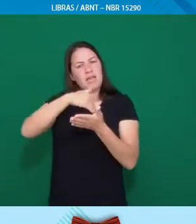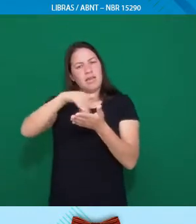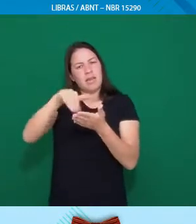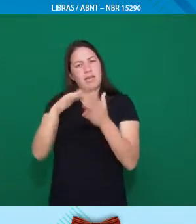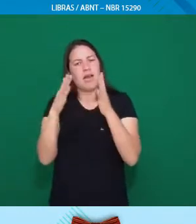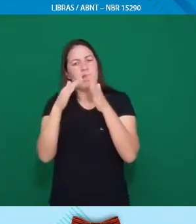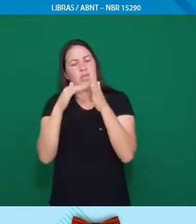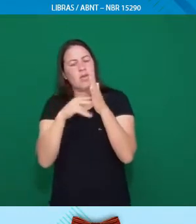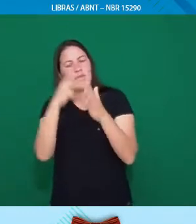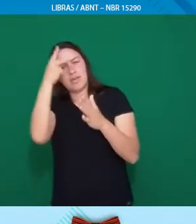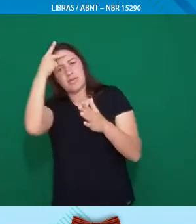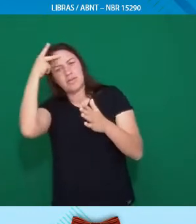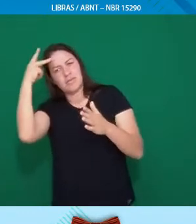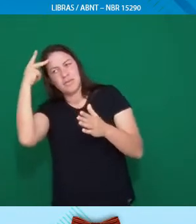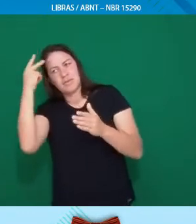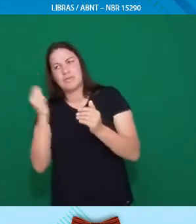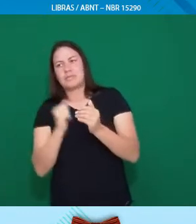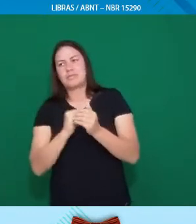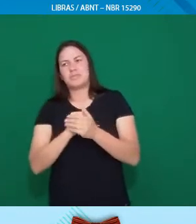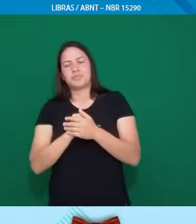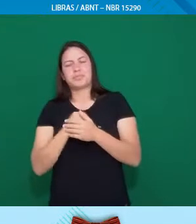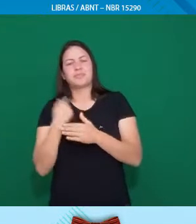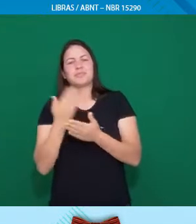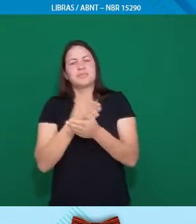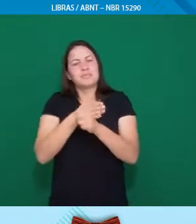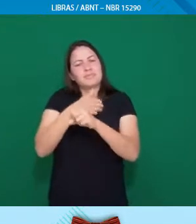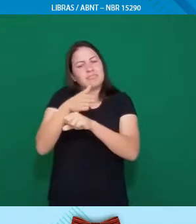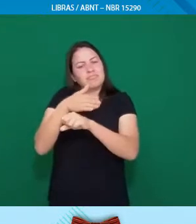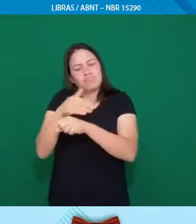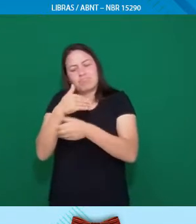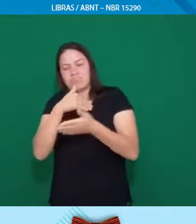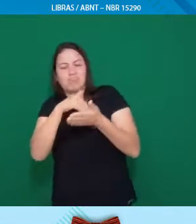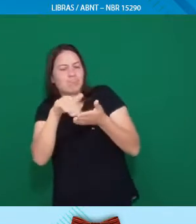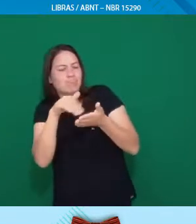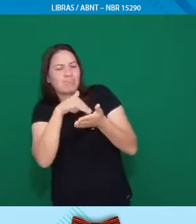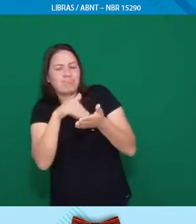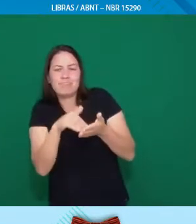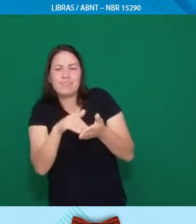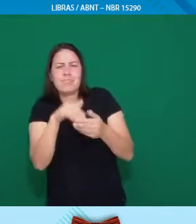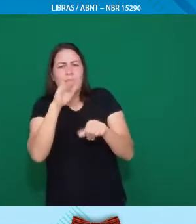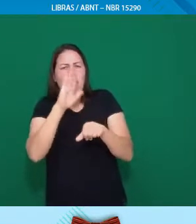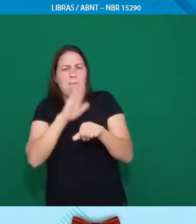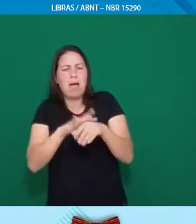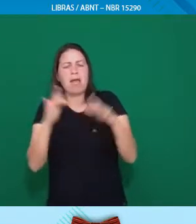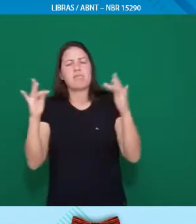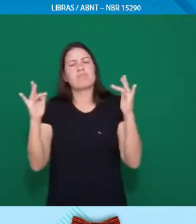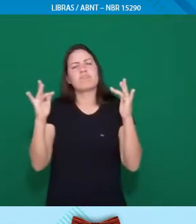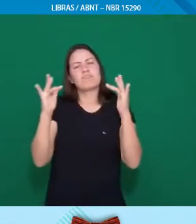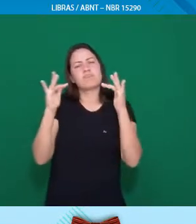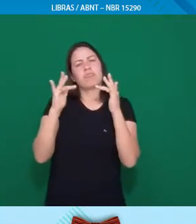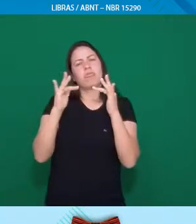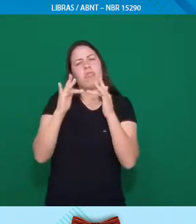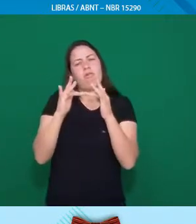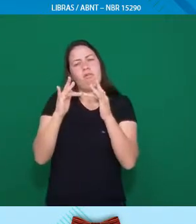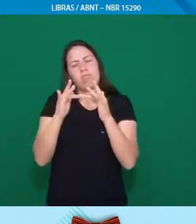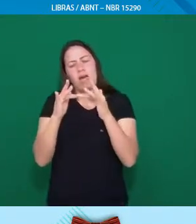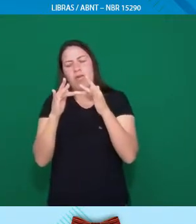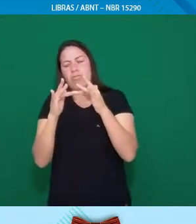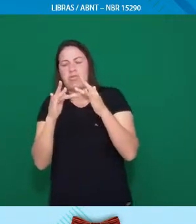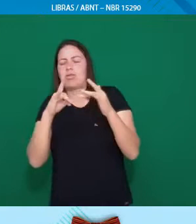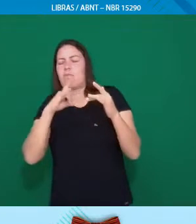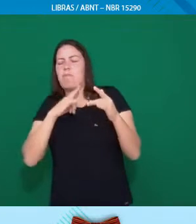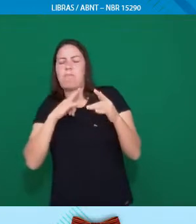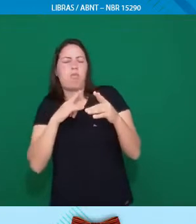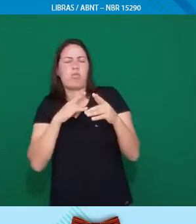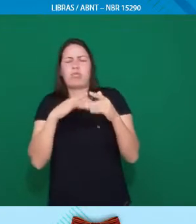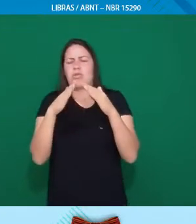secretárias tudo as pessoas que que assumem as pastas nas prefeitura você foi a que eu mais tive acesso